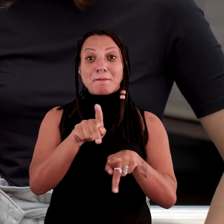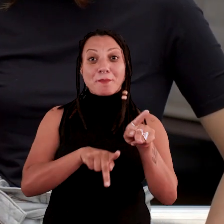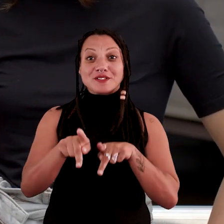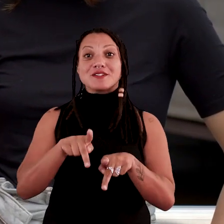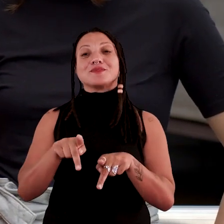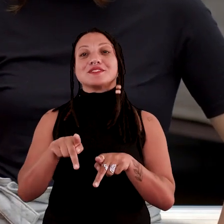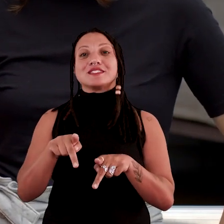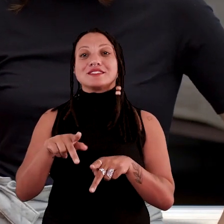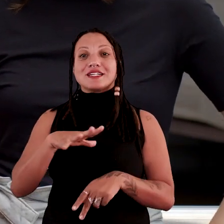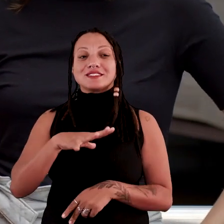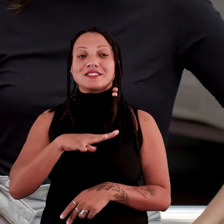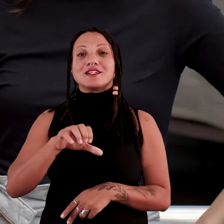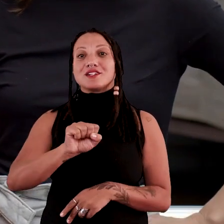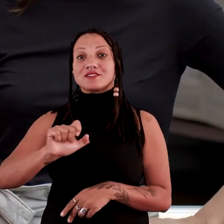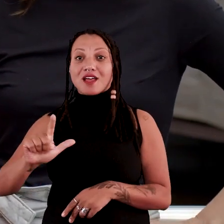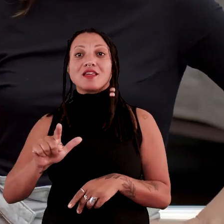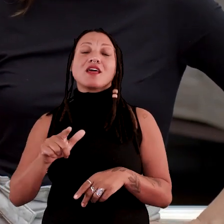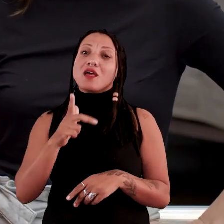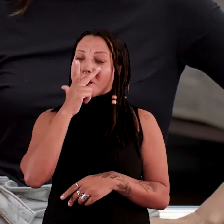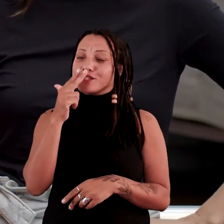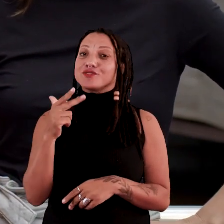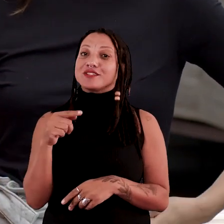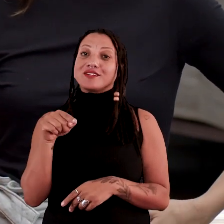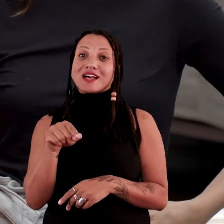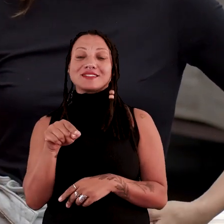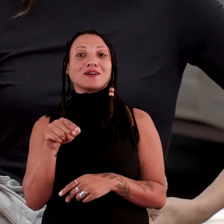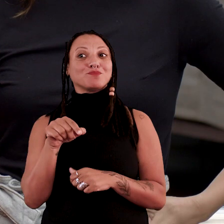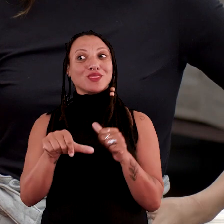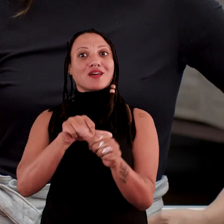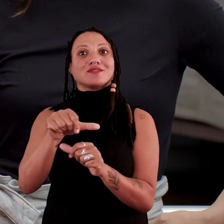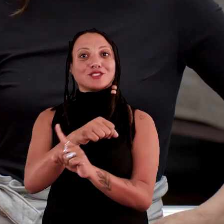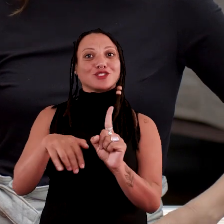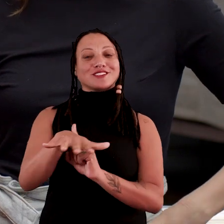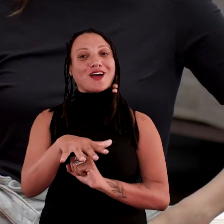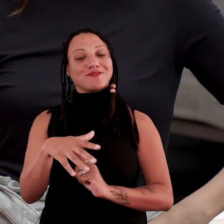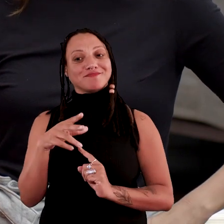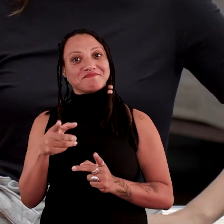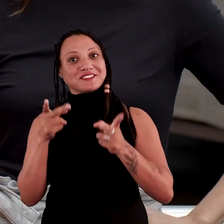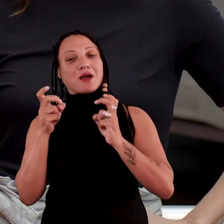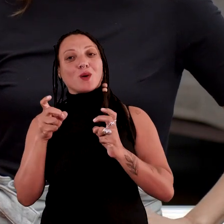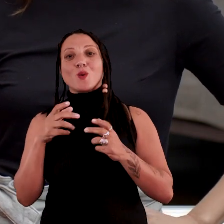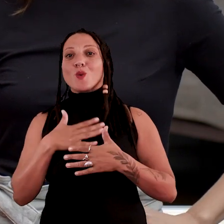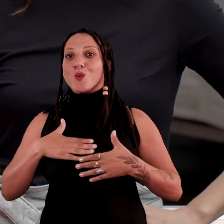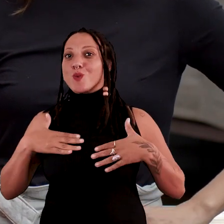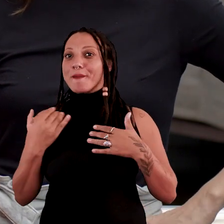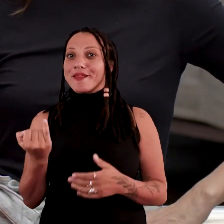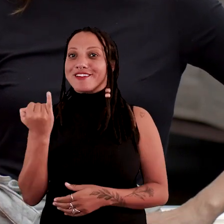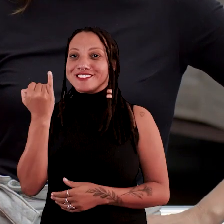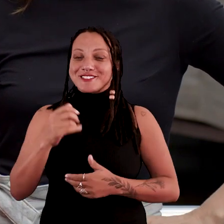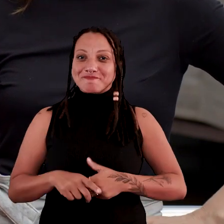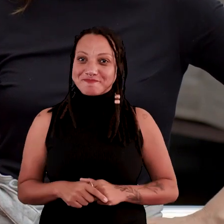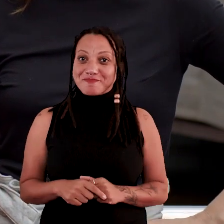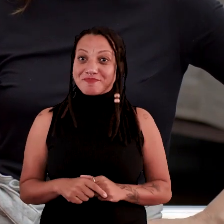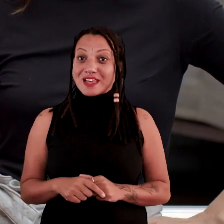né, de um processo público, né, um projeto público, é muito gratificante, porque quem é arquiteto sabe como é difícil trabalhar com obra pública no Brasil.